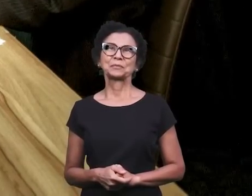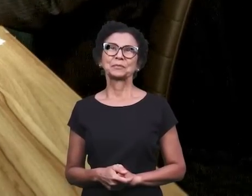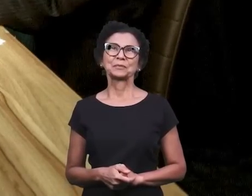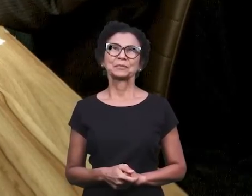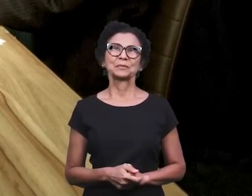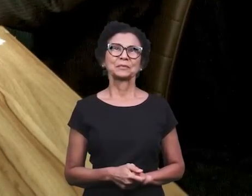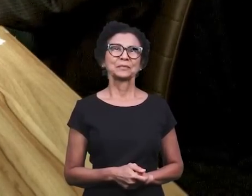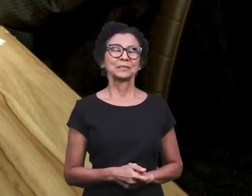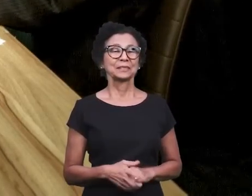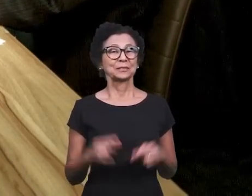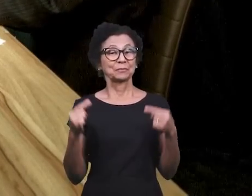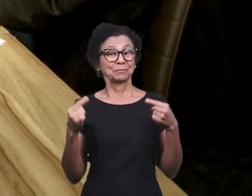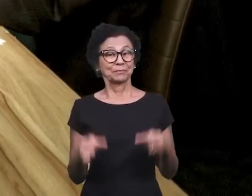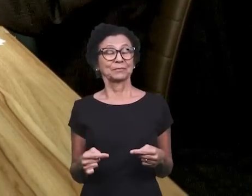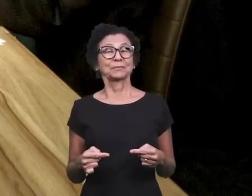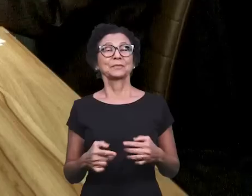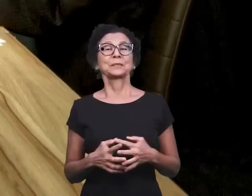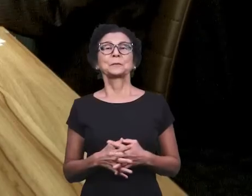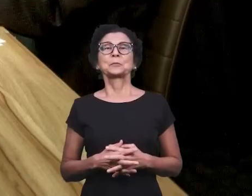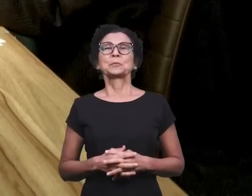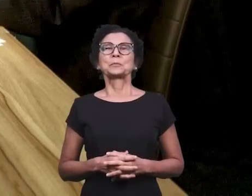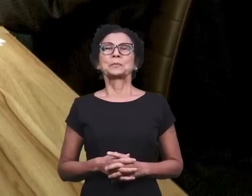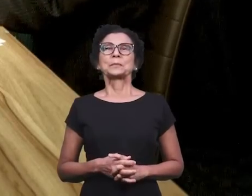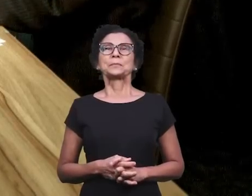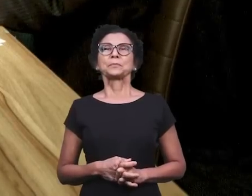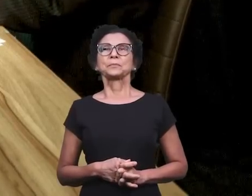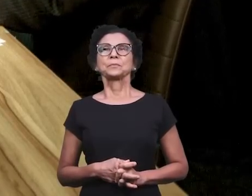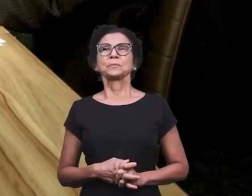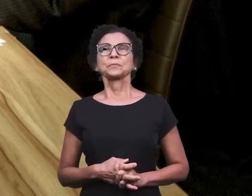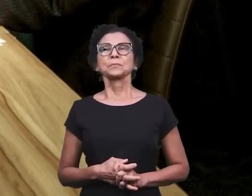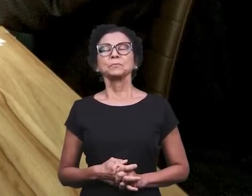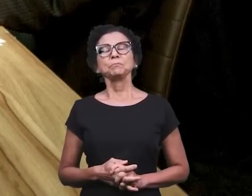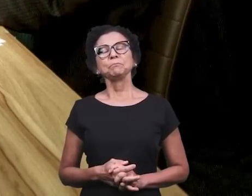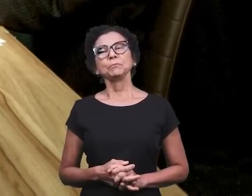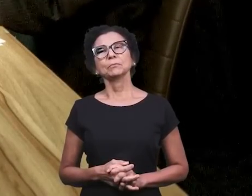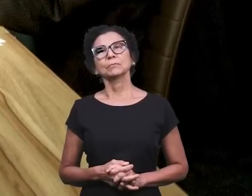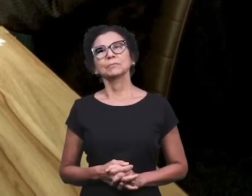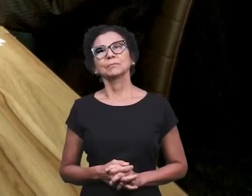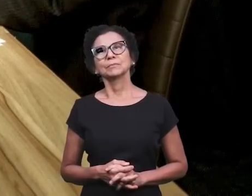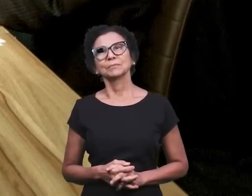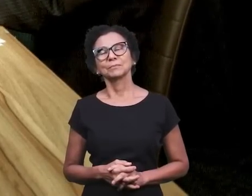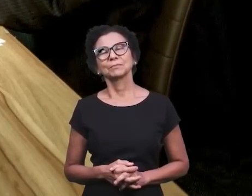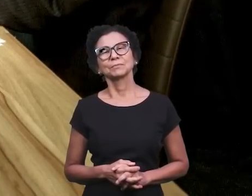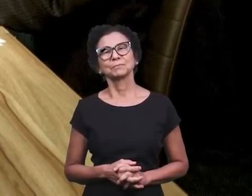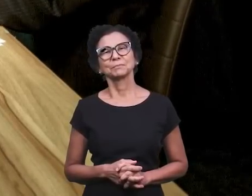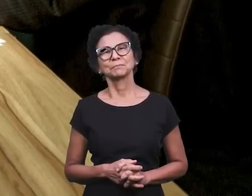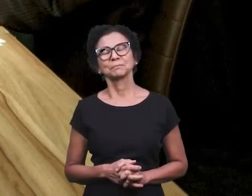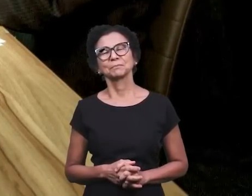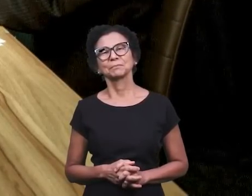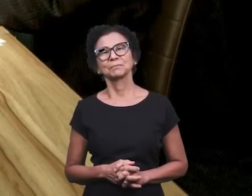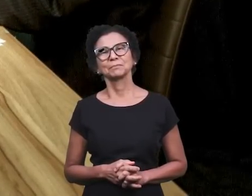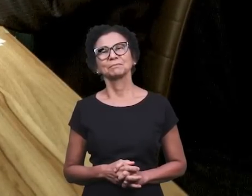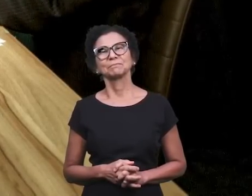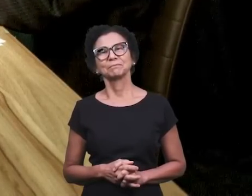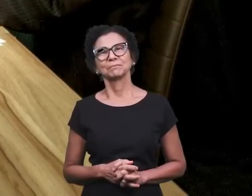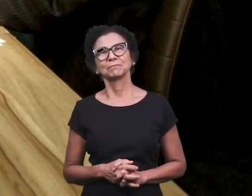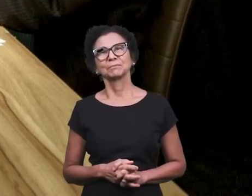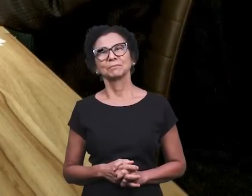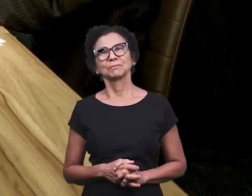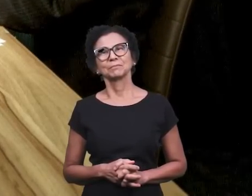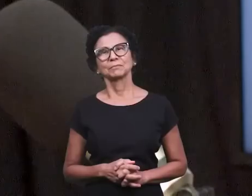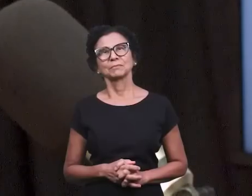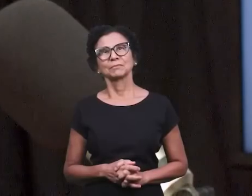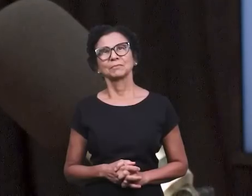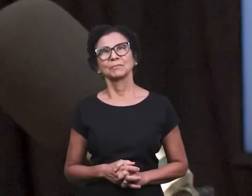nosso grande desafio nos dias que se seguiram ao curso de formação. Amém. Certo.